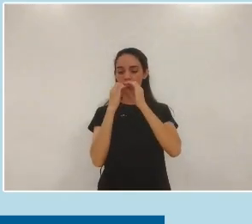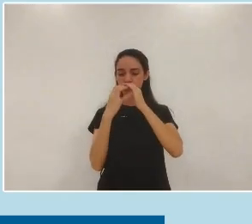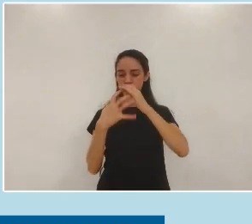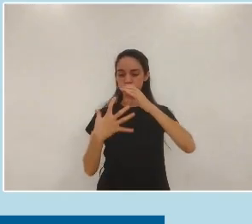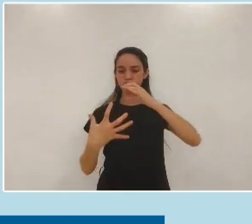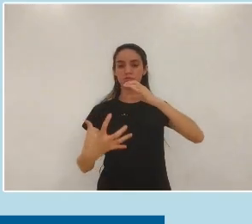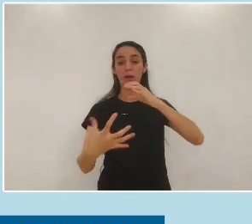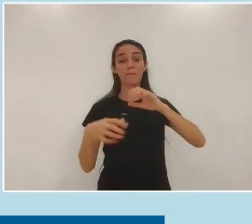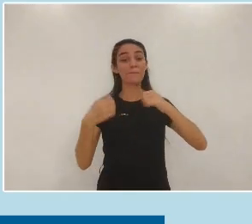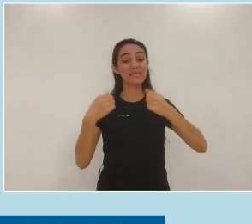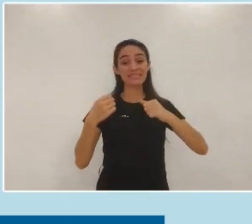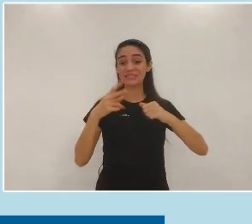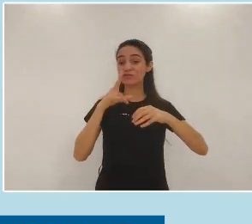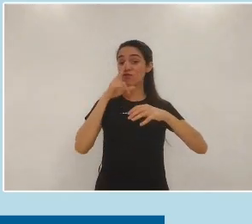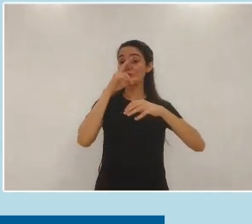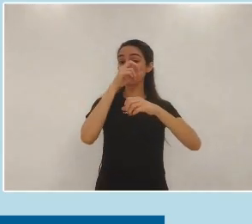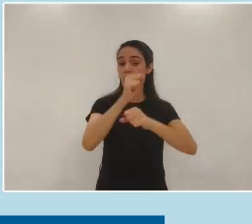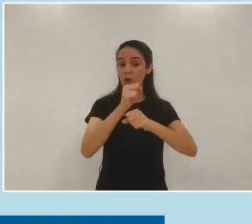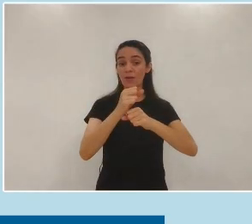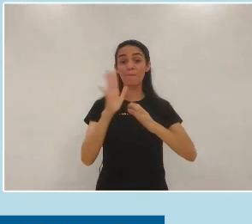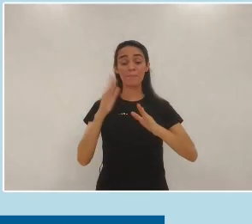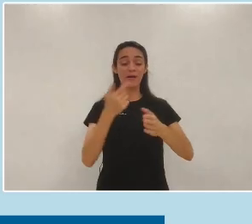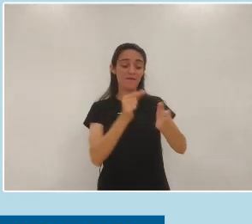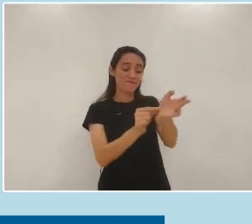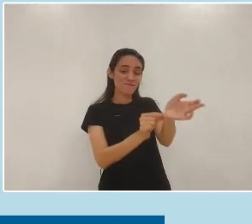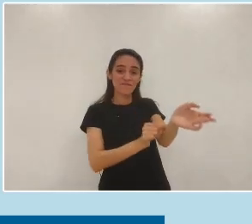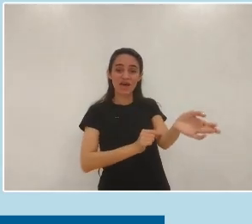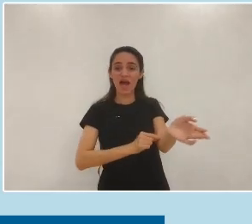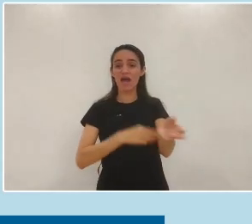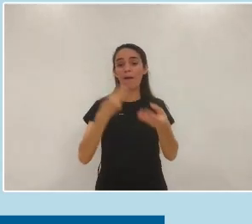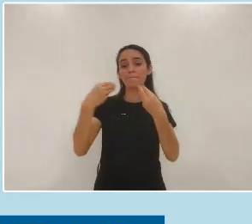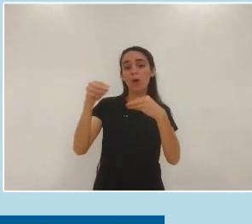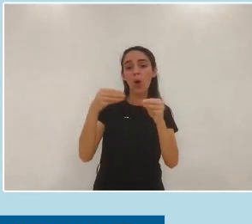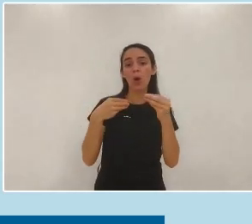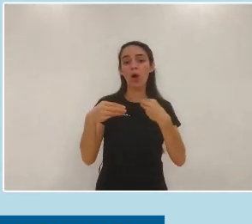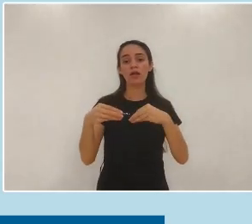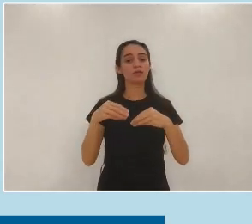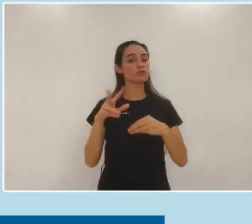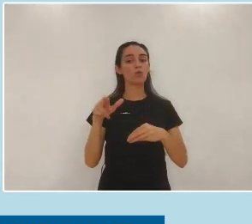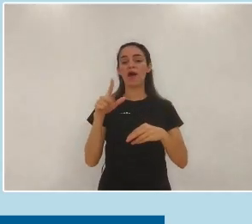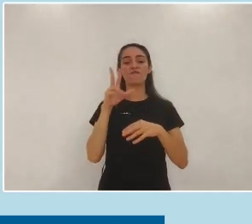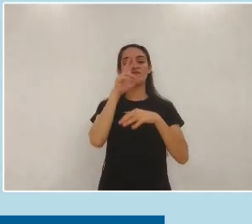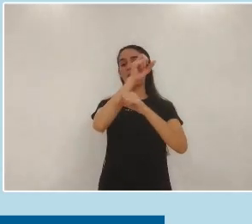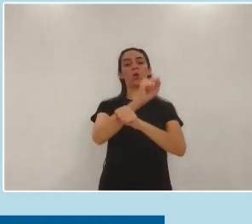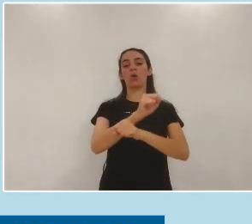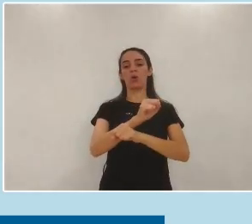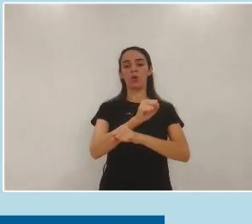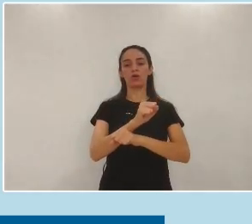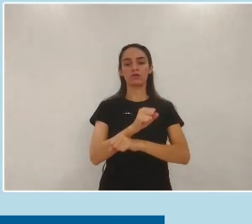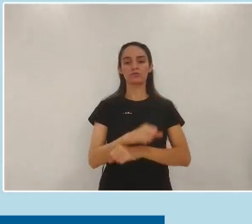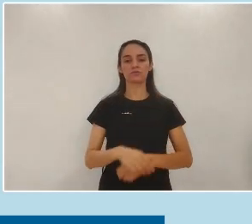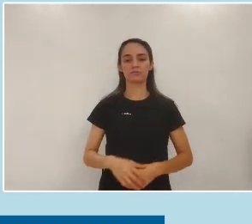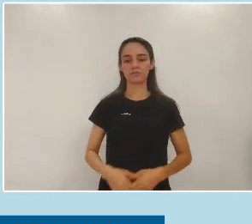como um balão, eles são molinhos, eles não têm força de apertar rápido, não tem uma vasoconstrução